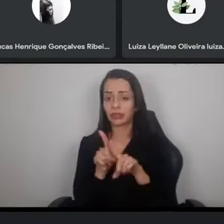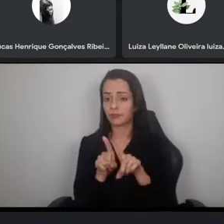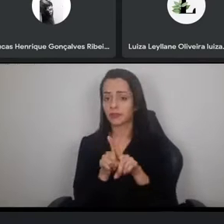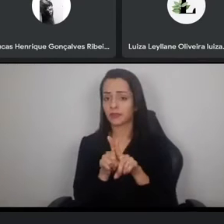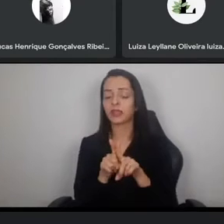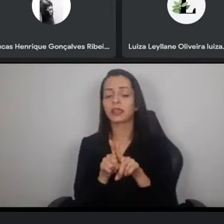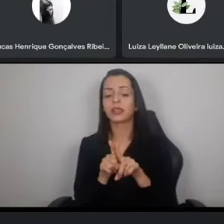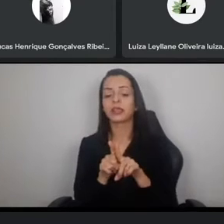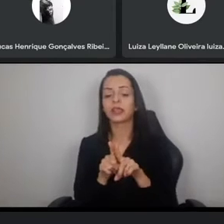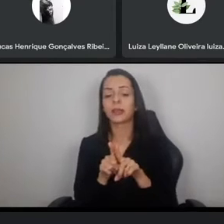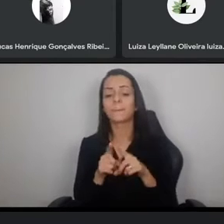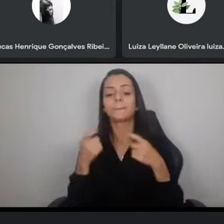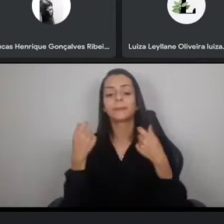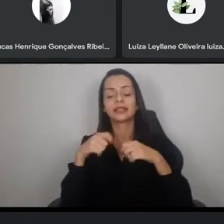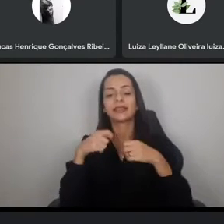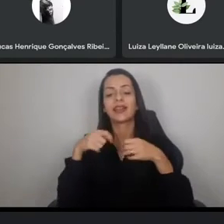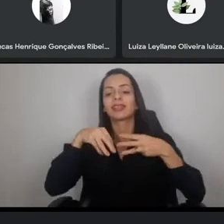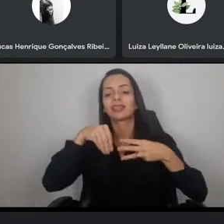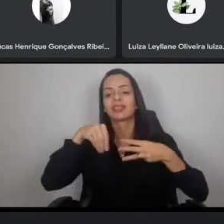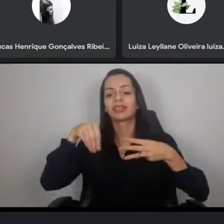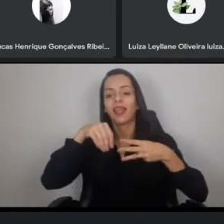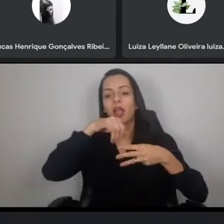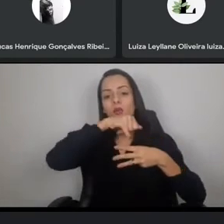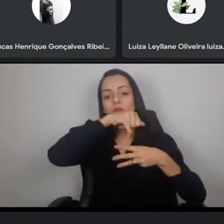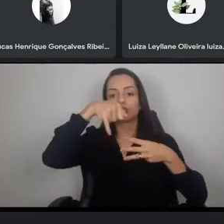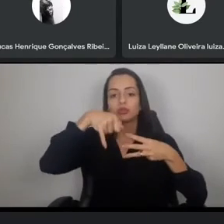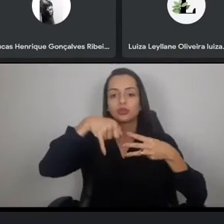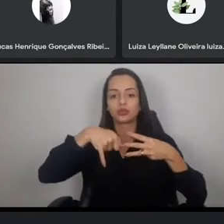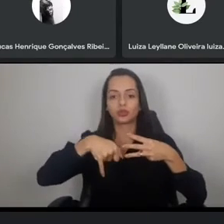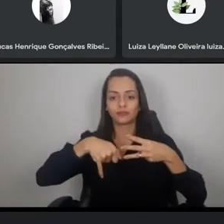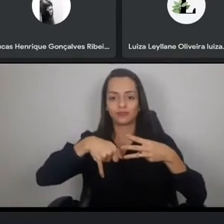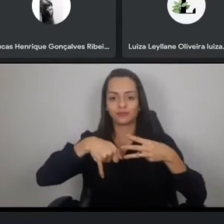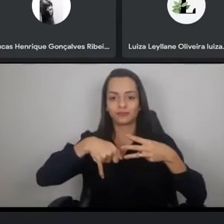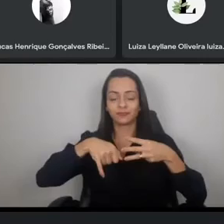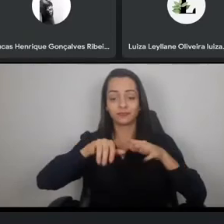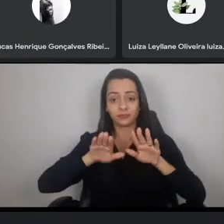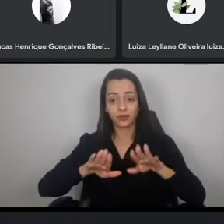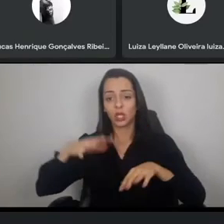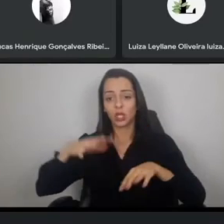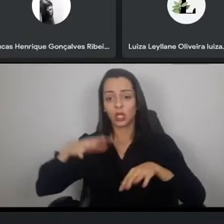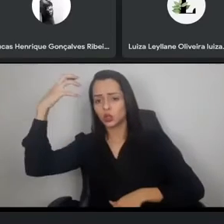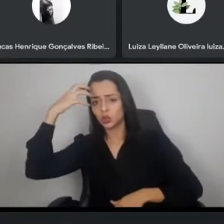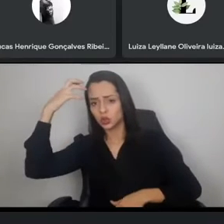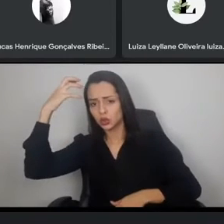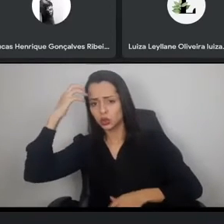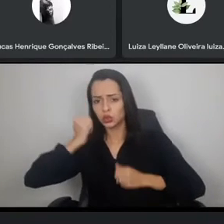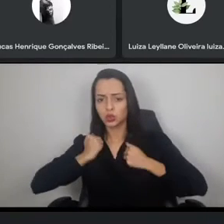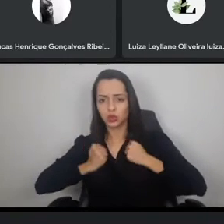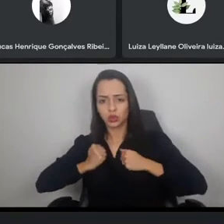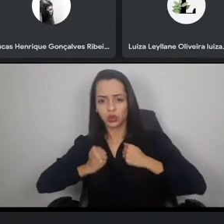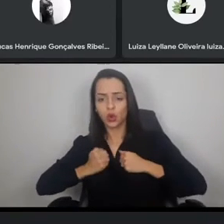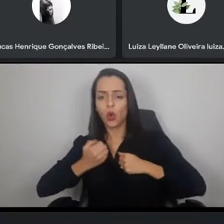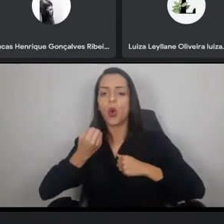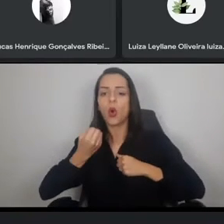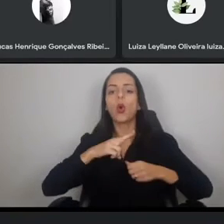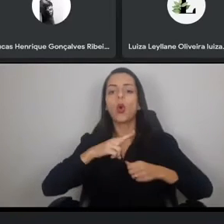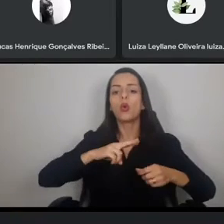fio terra, tanto no chuveiro quanto em torneiras elétricas. Se a conexão